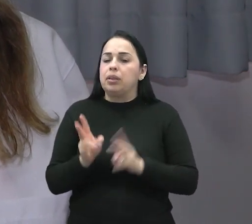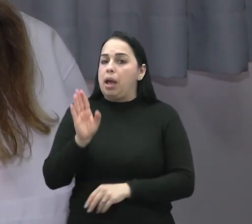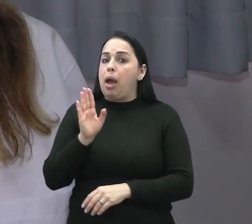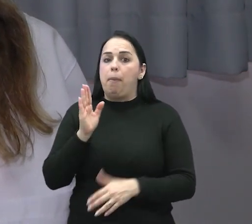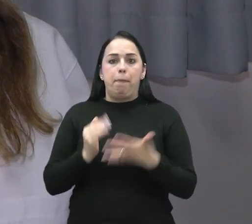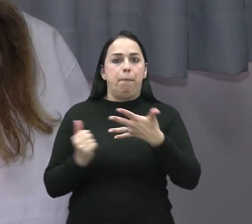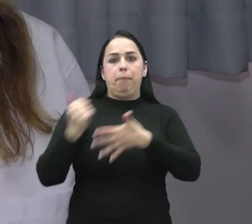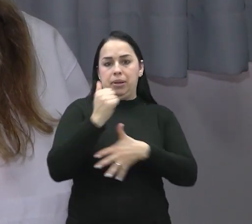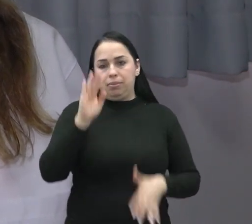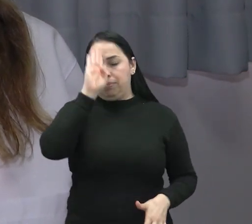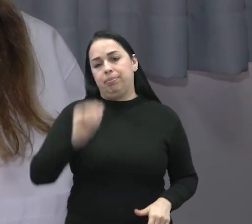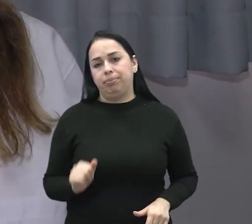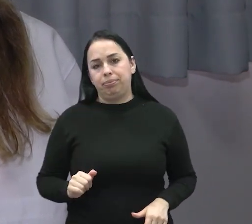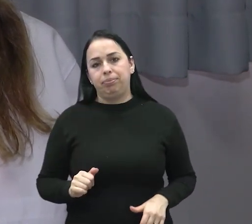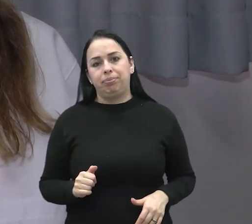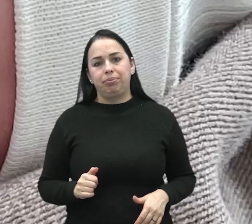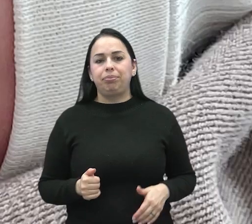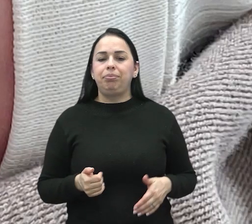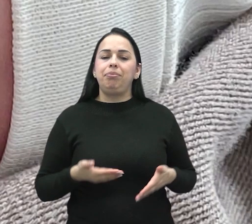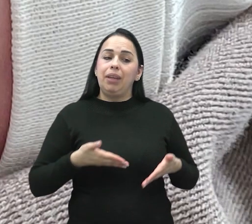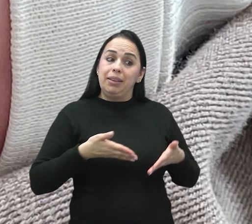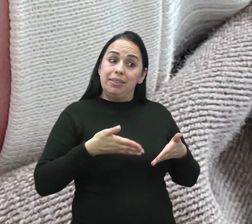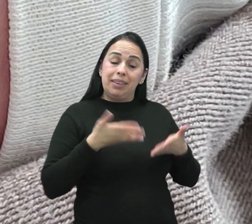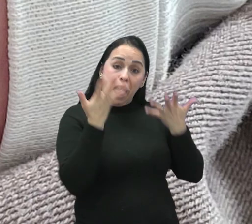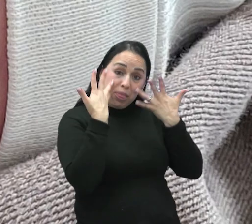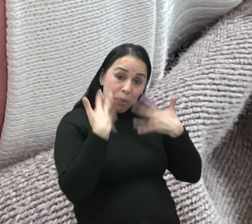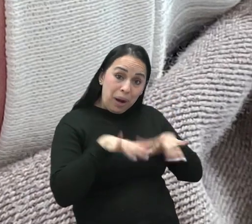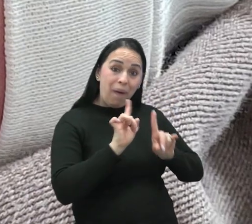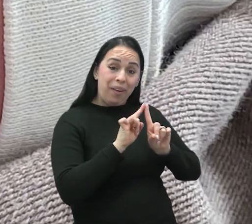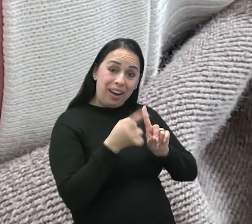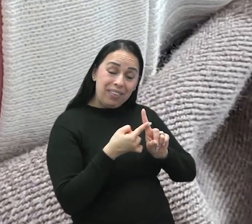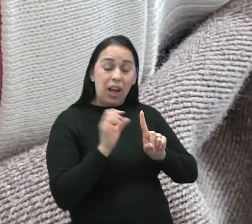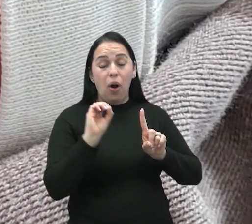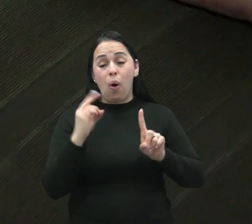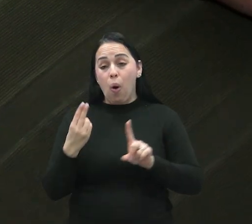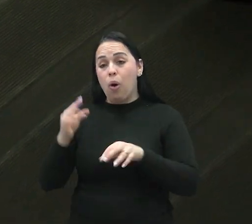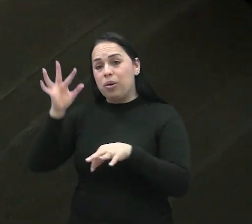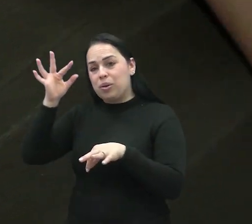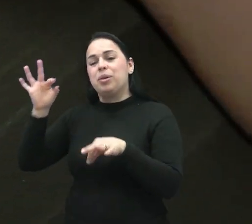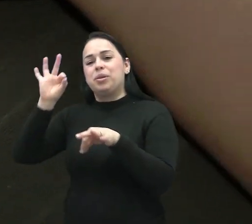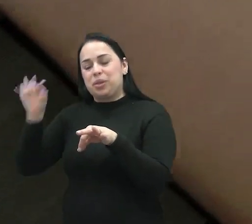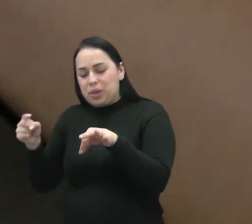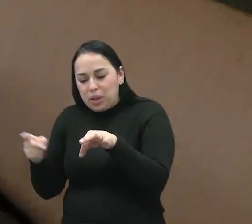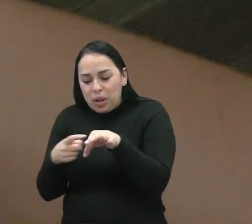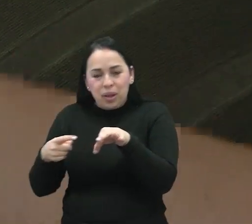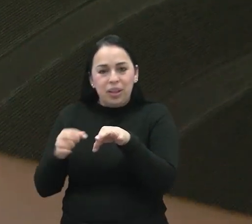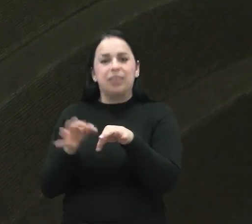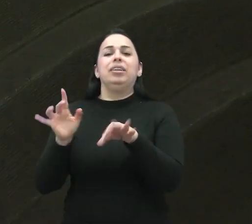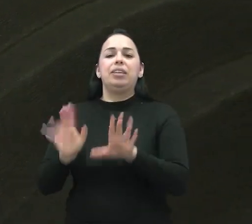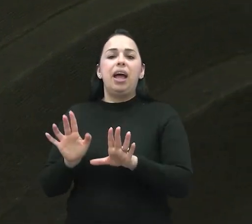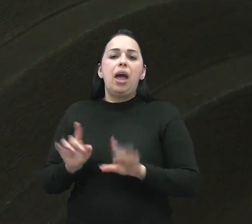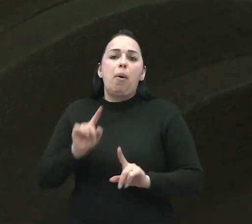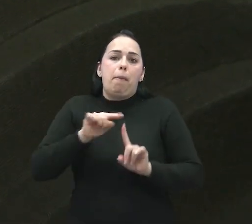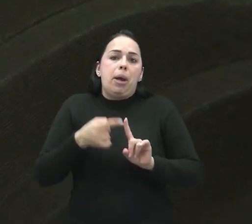ser feito com prioridade nessas pacientes. Espontânea ou com a ajuda da ciência, a gestação é um momento